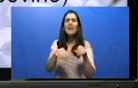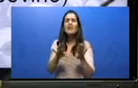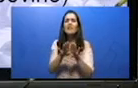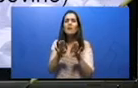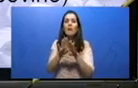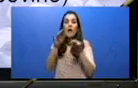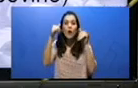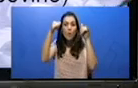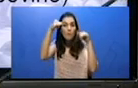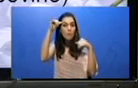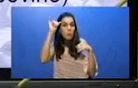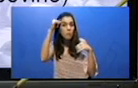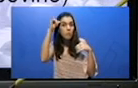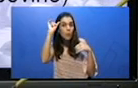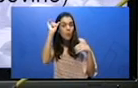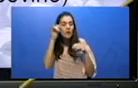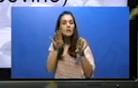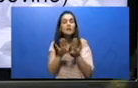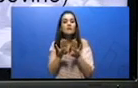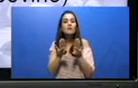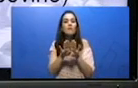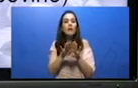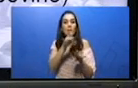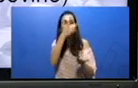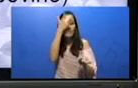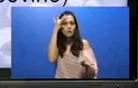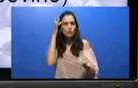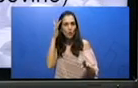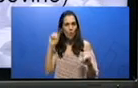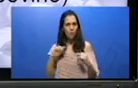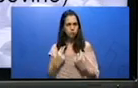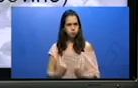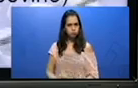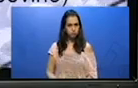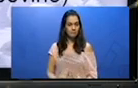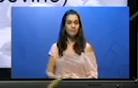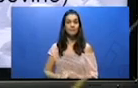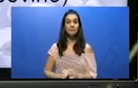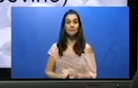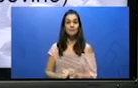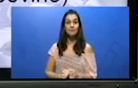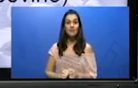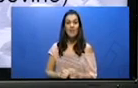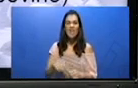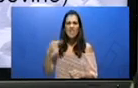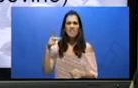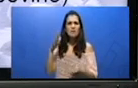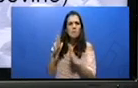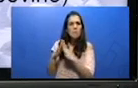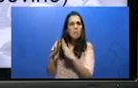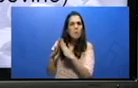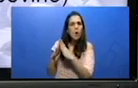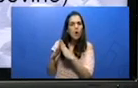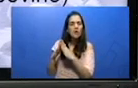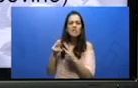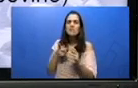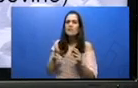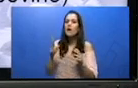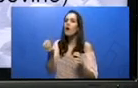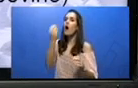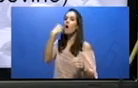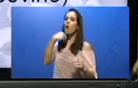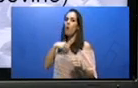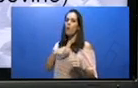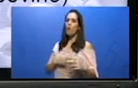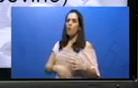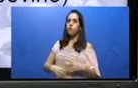quanto em pessoas também acometidas pela doença. Esse verme, ele habita o sistema digestório humano, o intestino